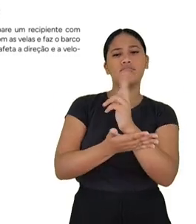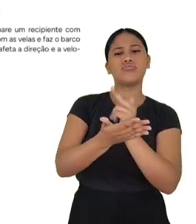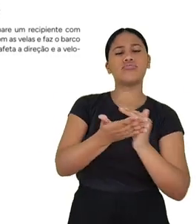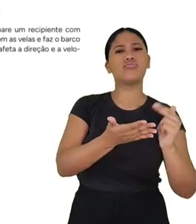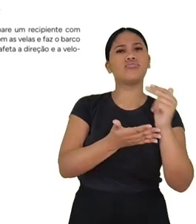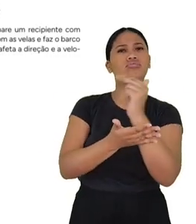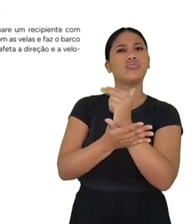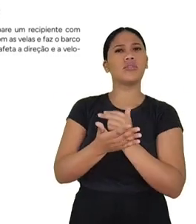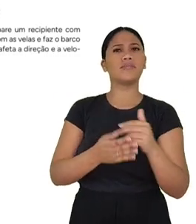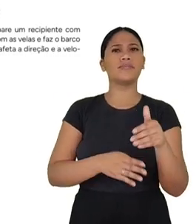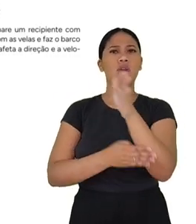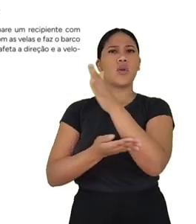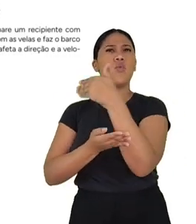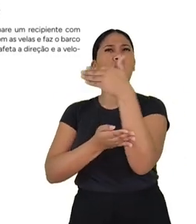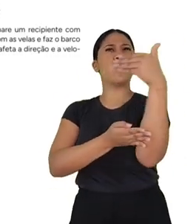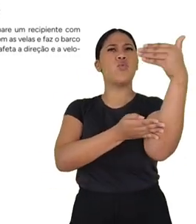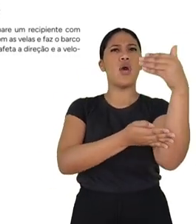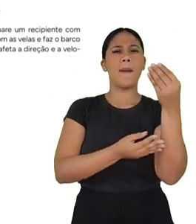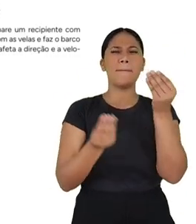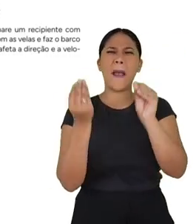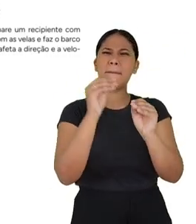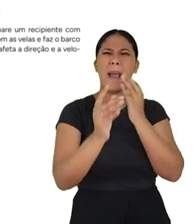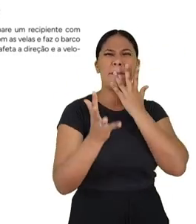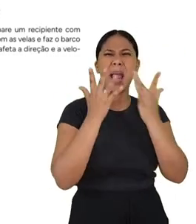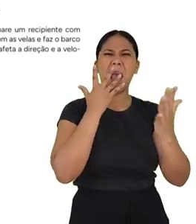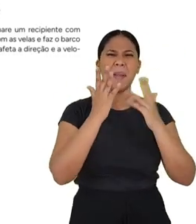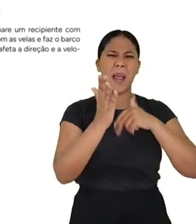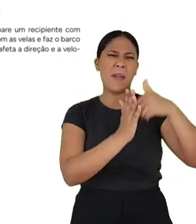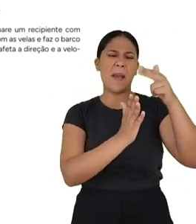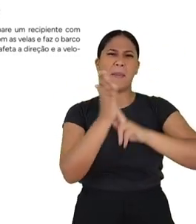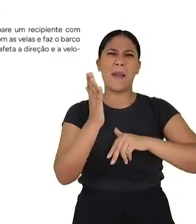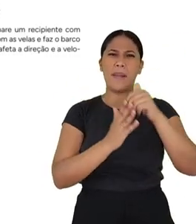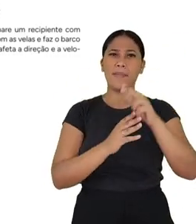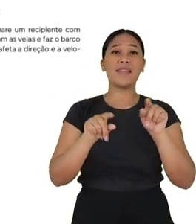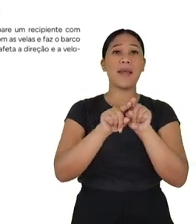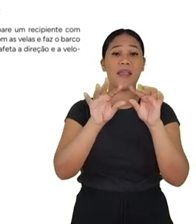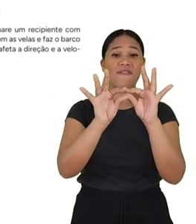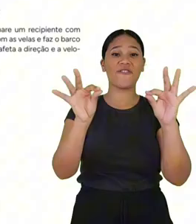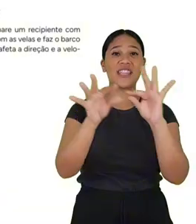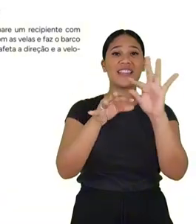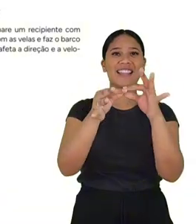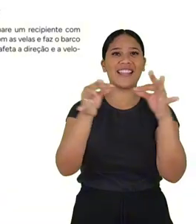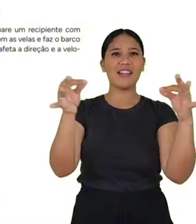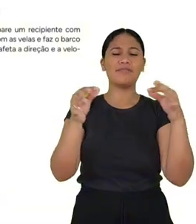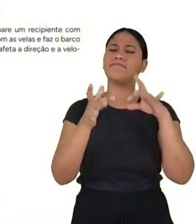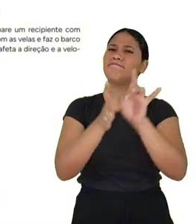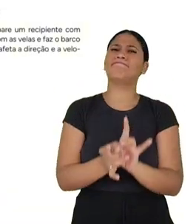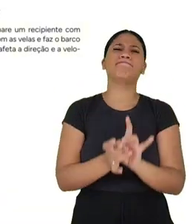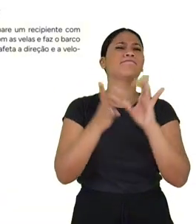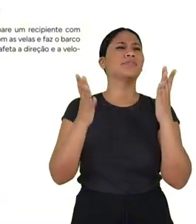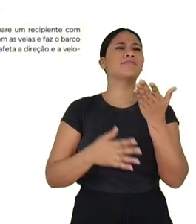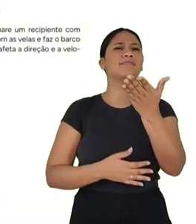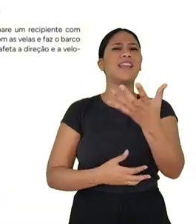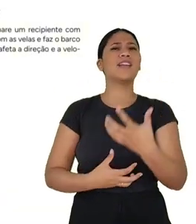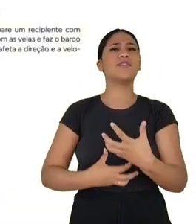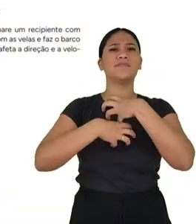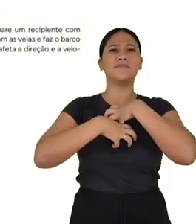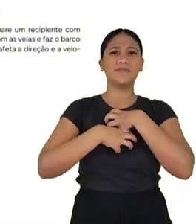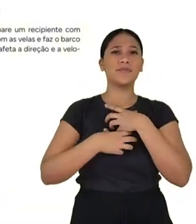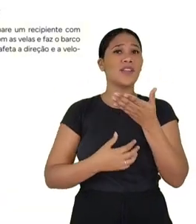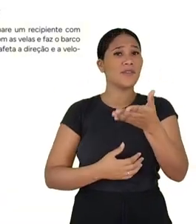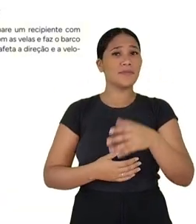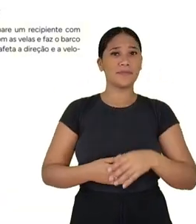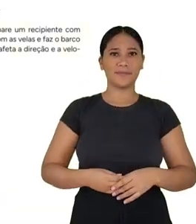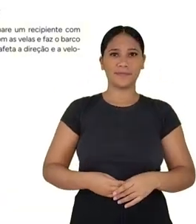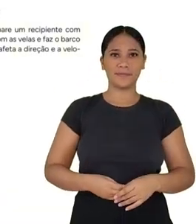Utilizando esses materiais, você pode fazer desenhos na vela do seu barco, pintar, colar adesivos e fitas decorativas.